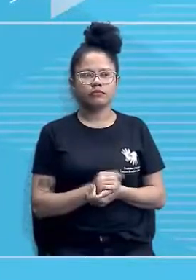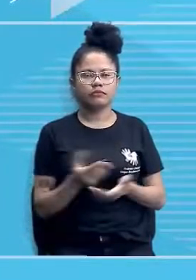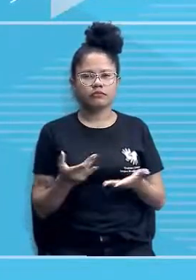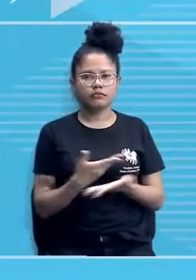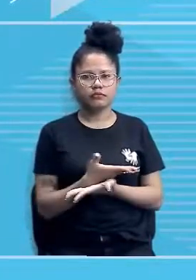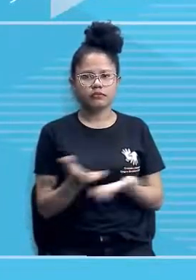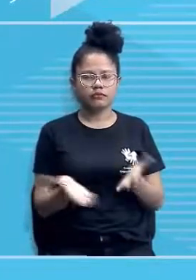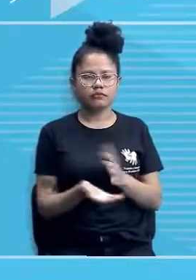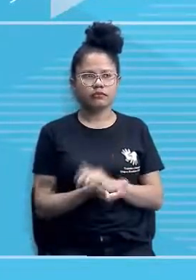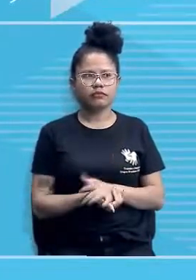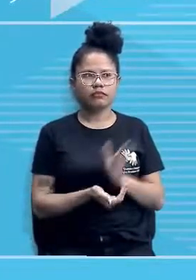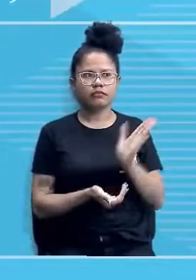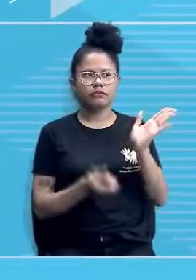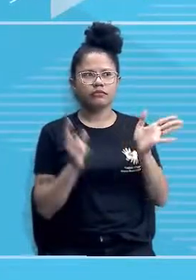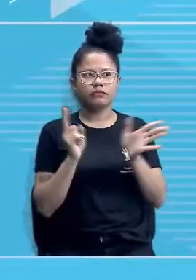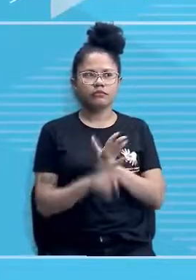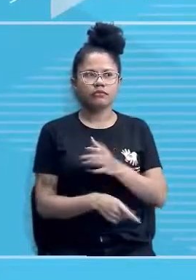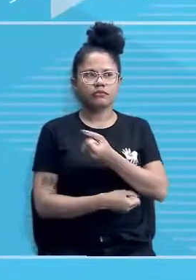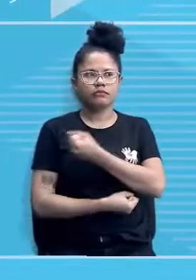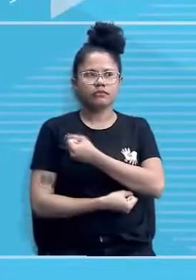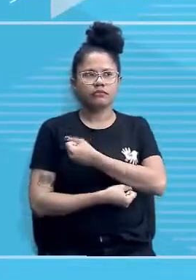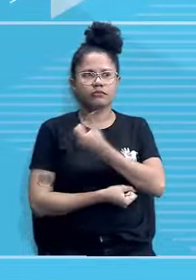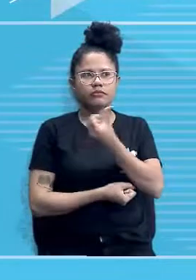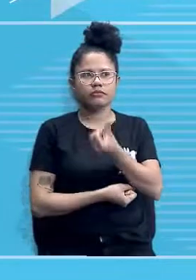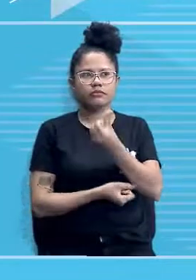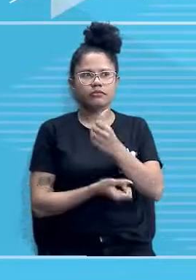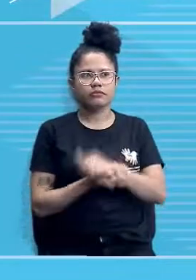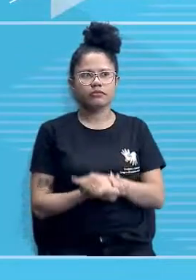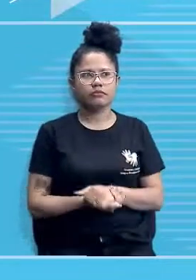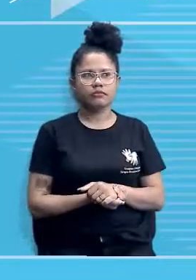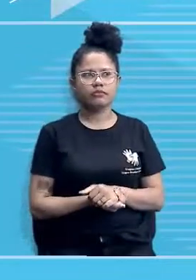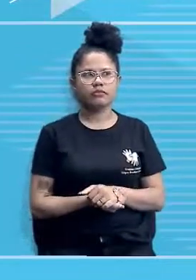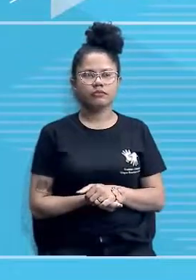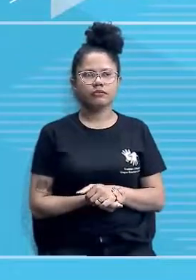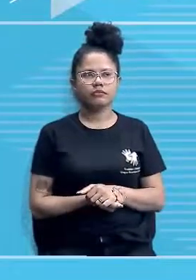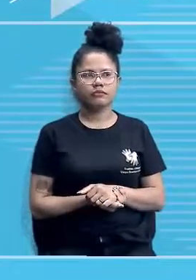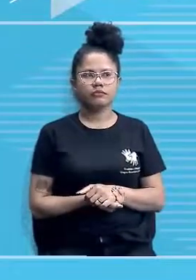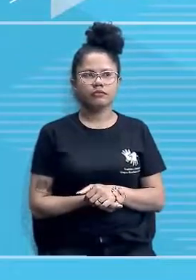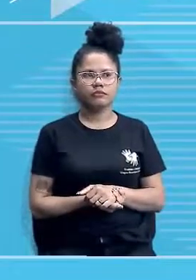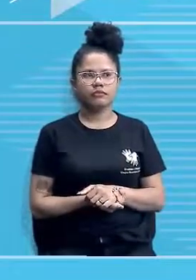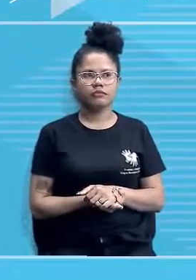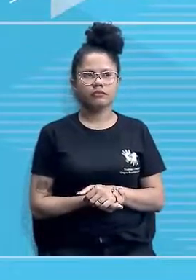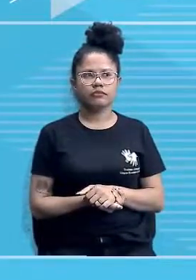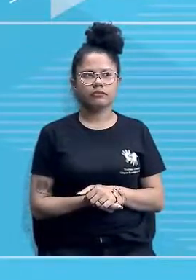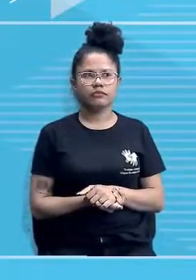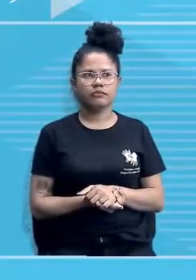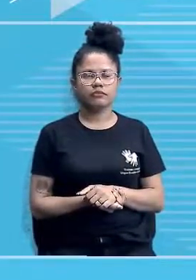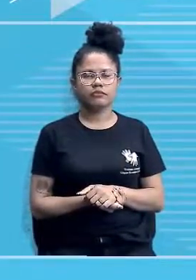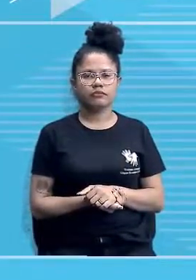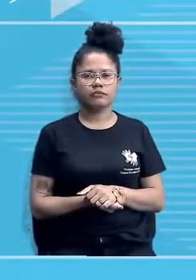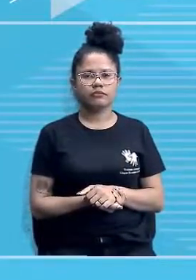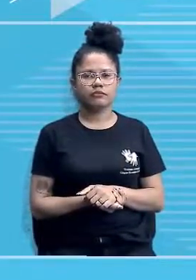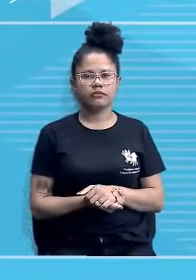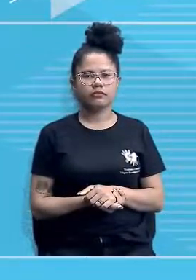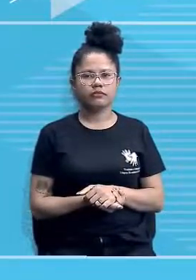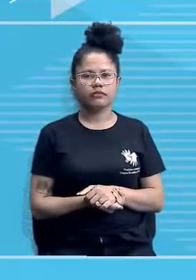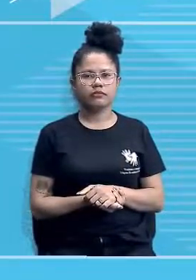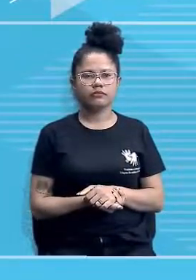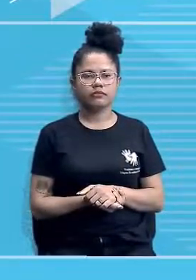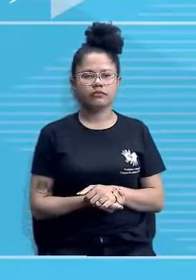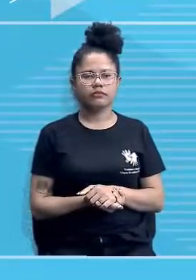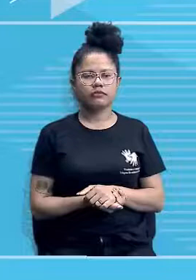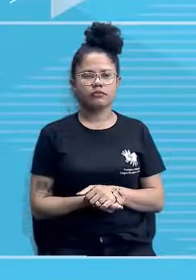vocês olha a questão de número 6 vi entre hum bem entre as substâncias